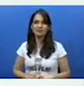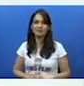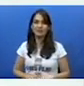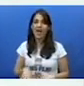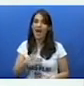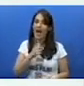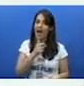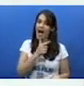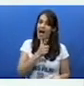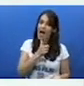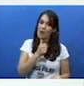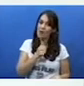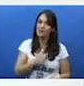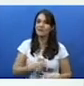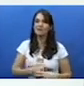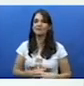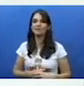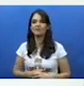Água